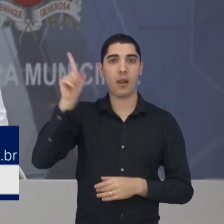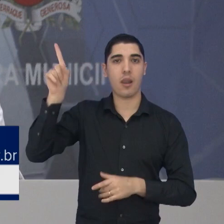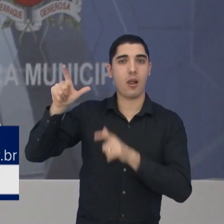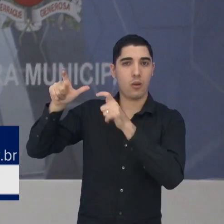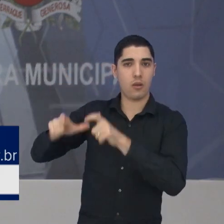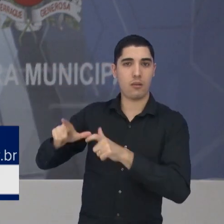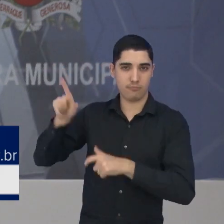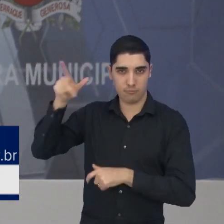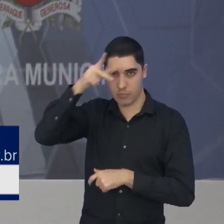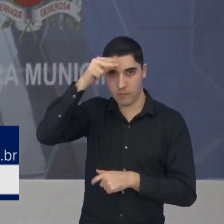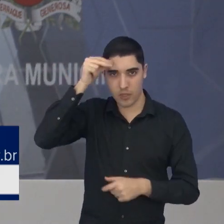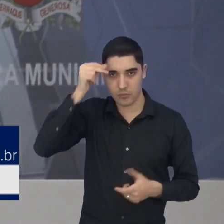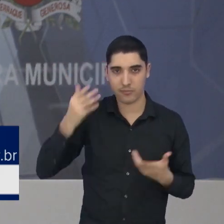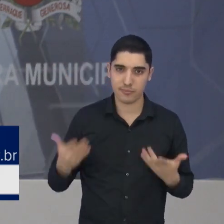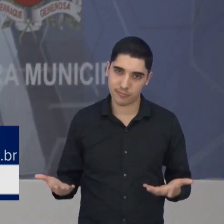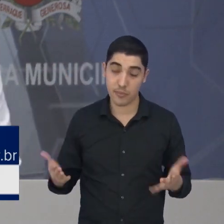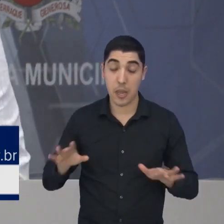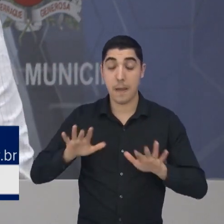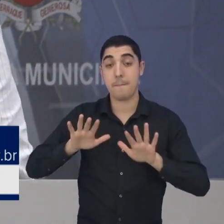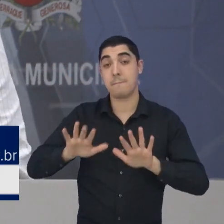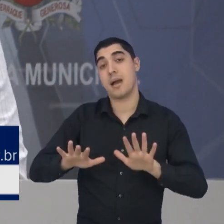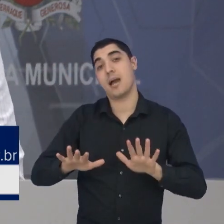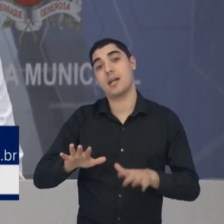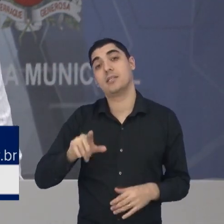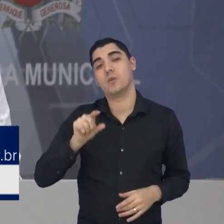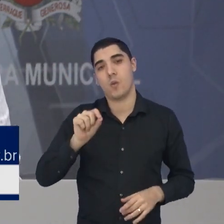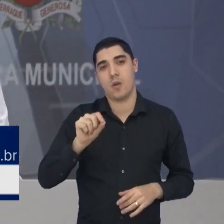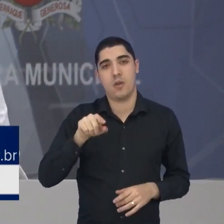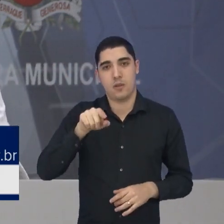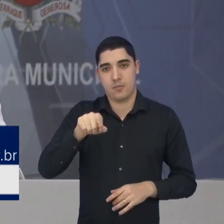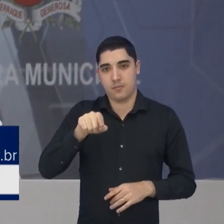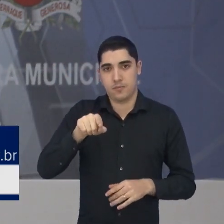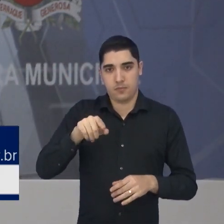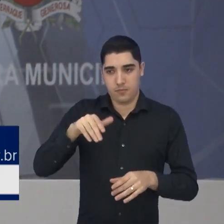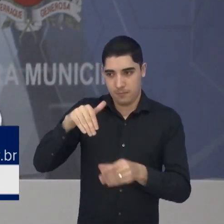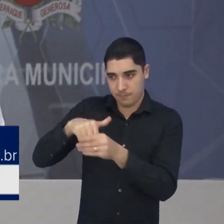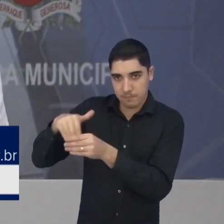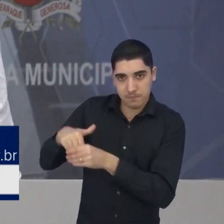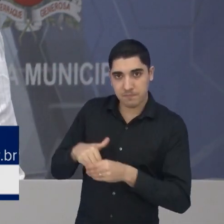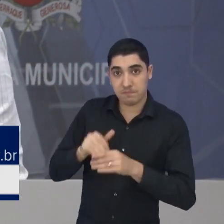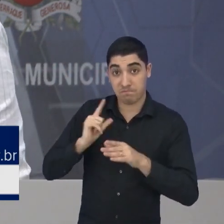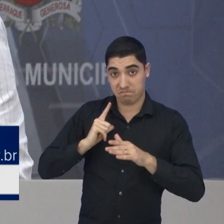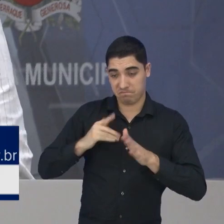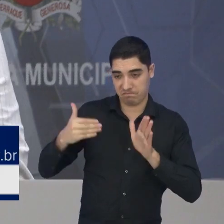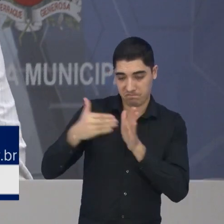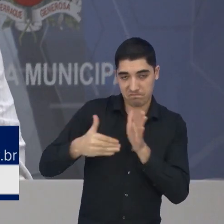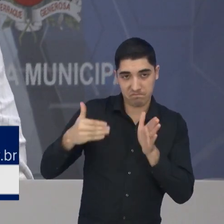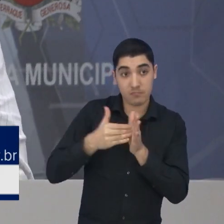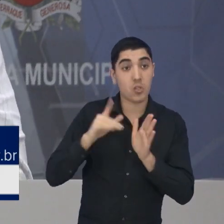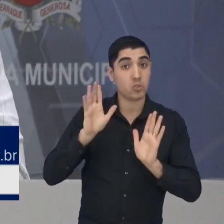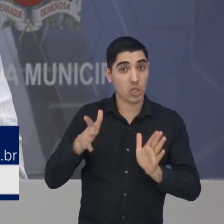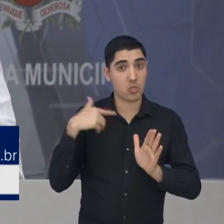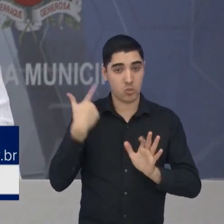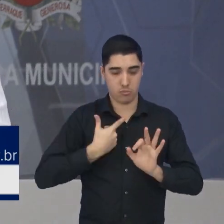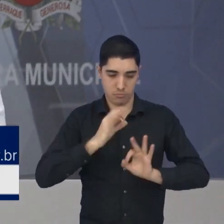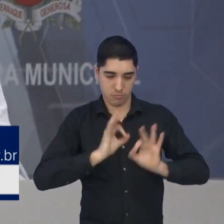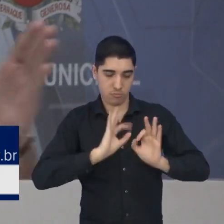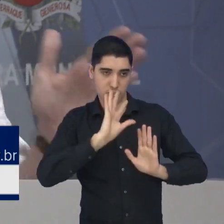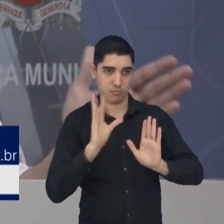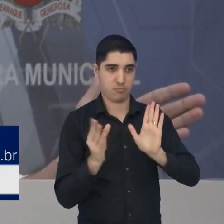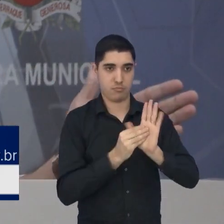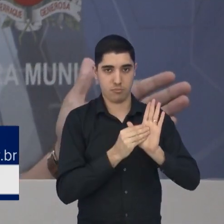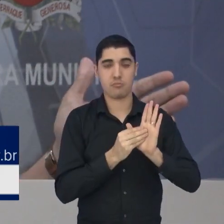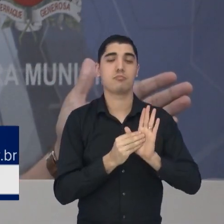Municipal. Mas a questão das reeleições ilimitadas, nós fizemos uma emenda para que não